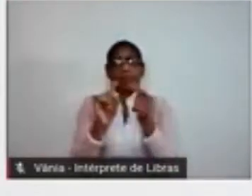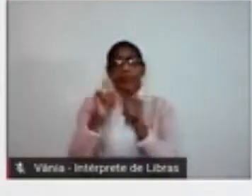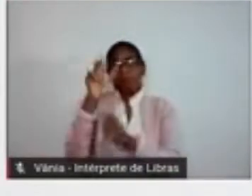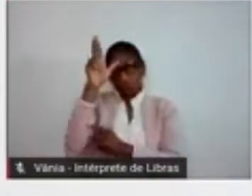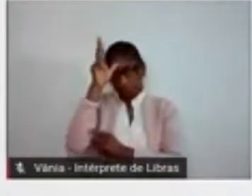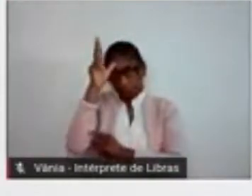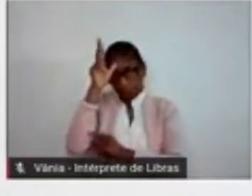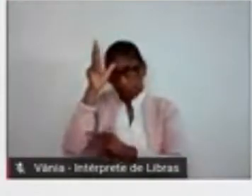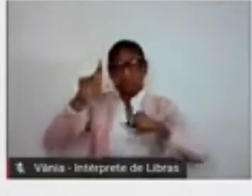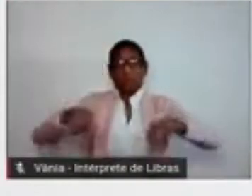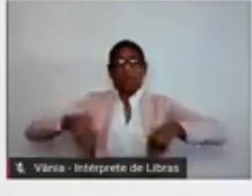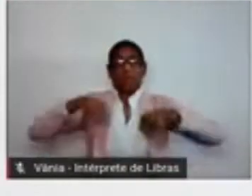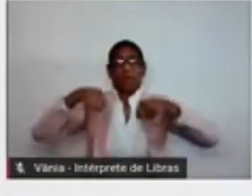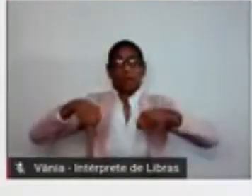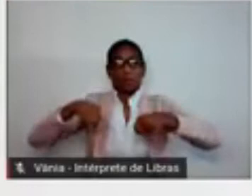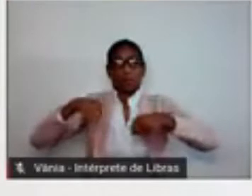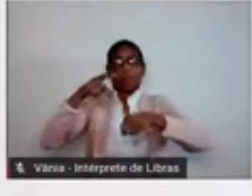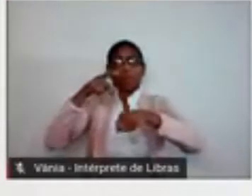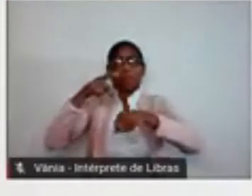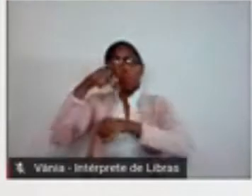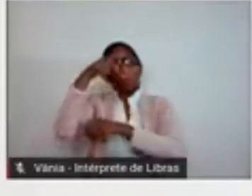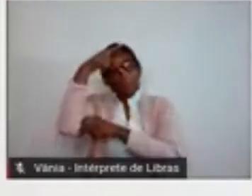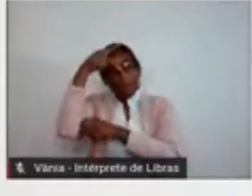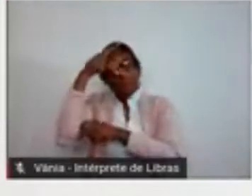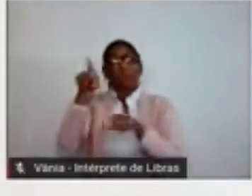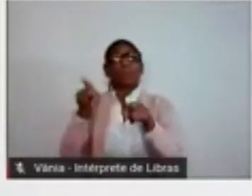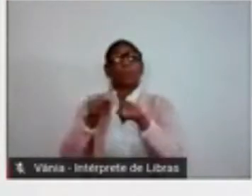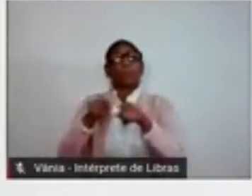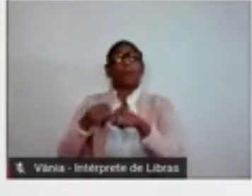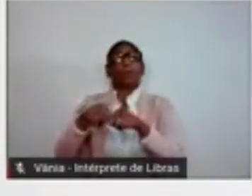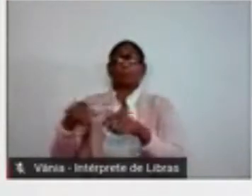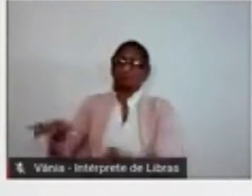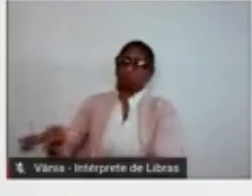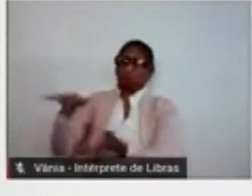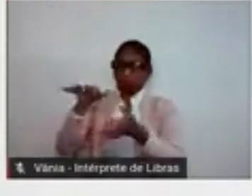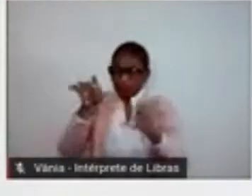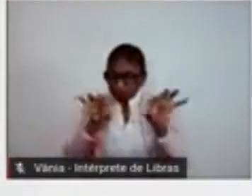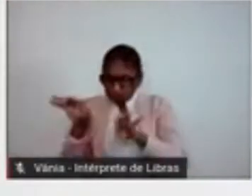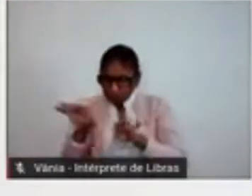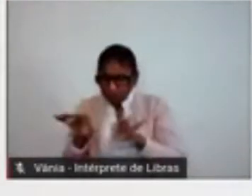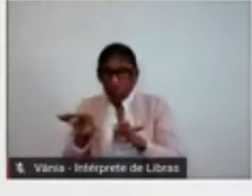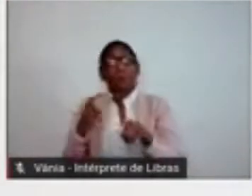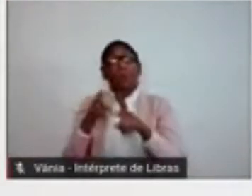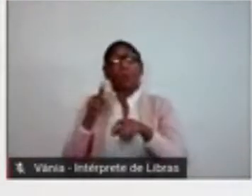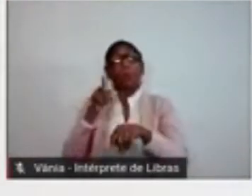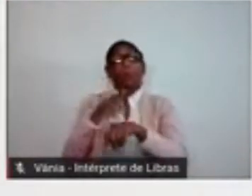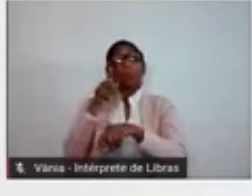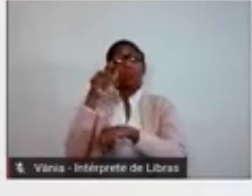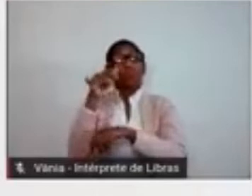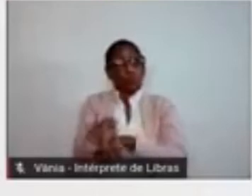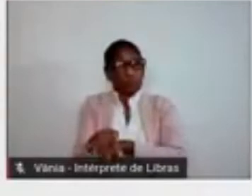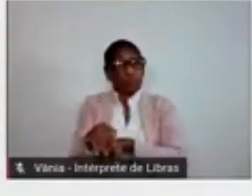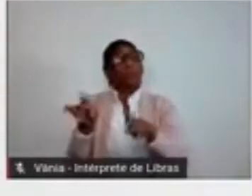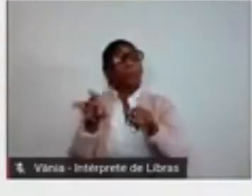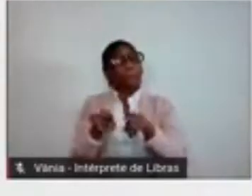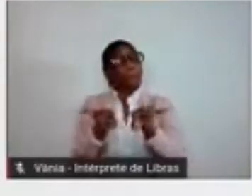Hamburgo, de Canoas e de Pelotas, que já tiveram encaminhamento, e também a região de Passo Fundo fez o encaminhamento,